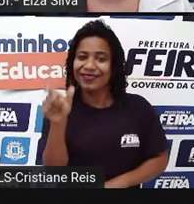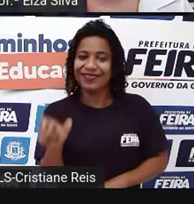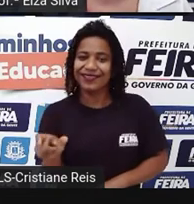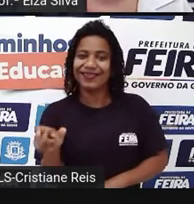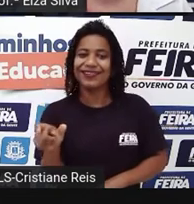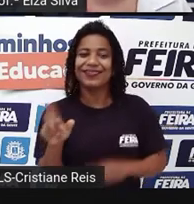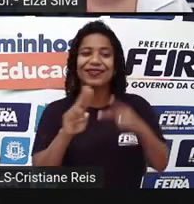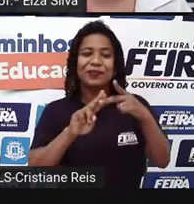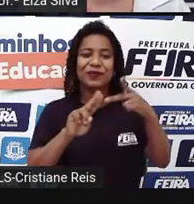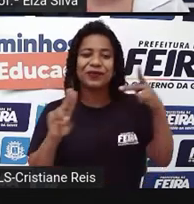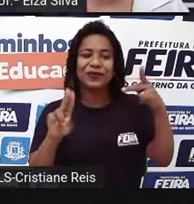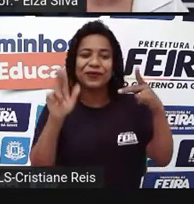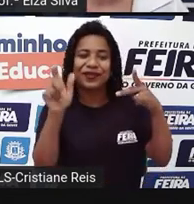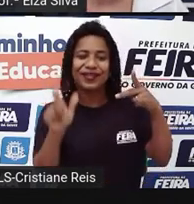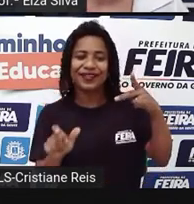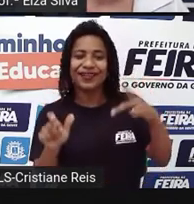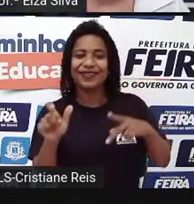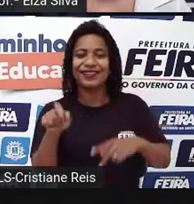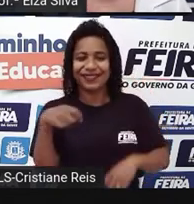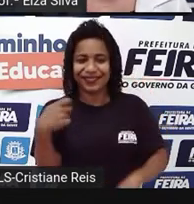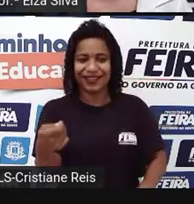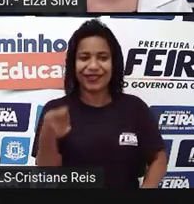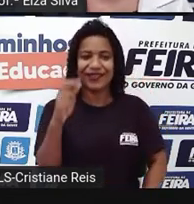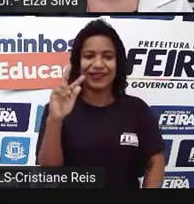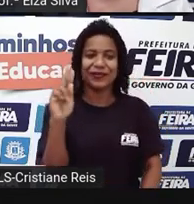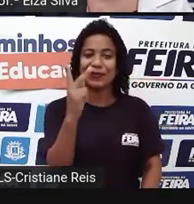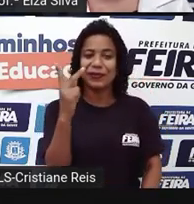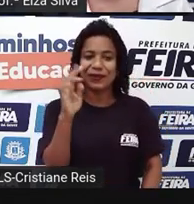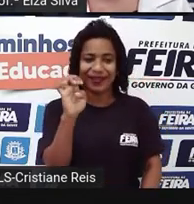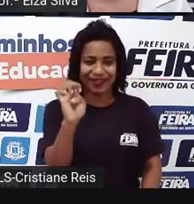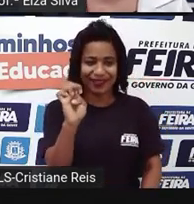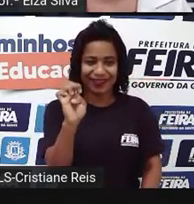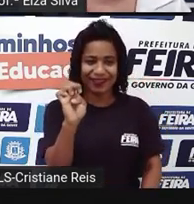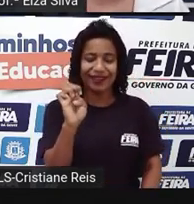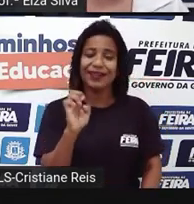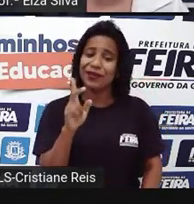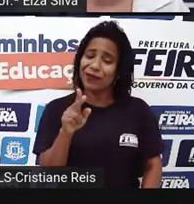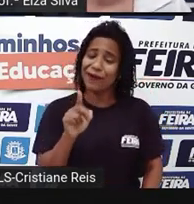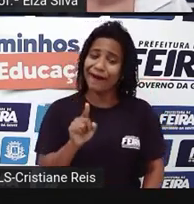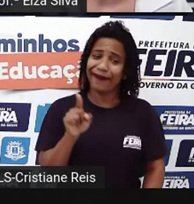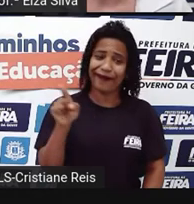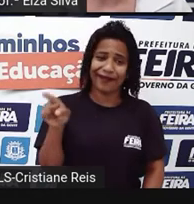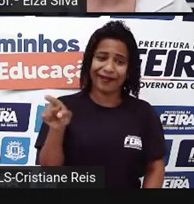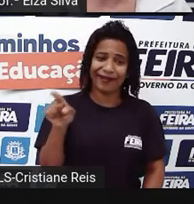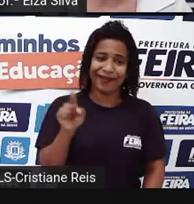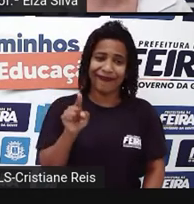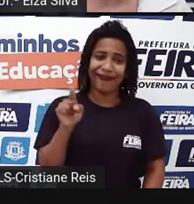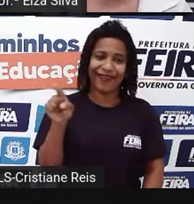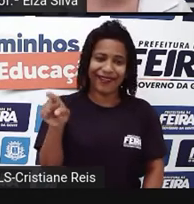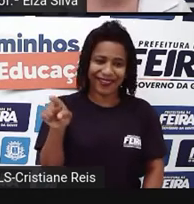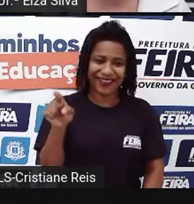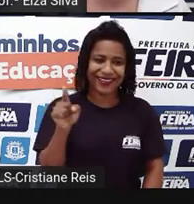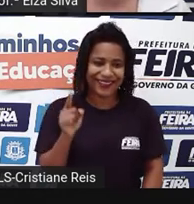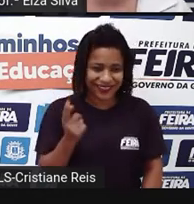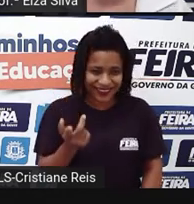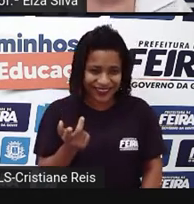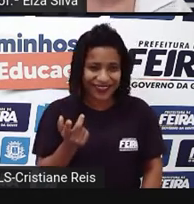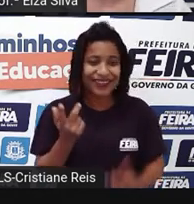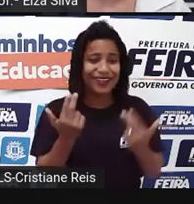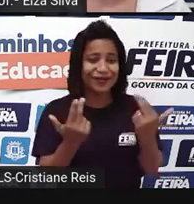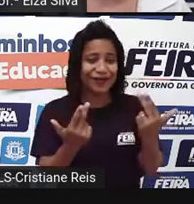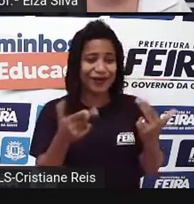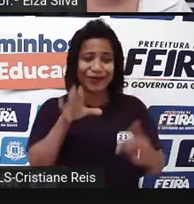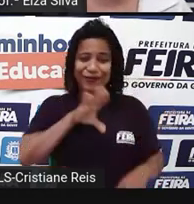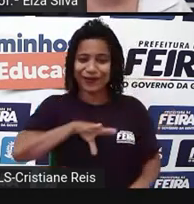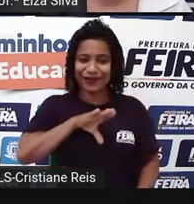é o pronome pessoal, he. Isso também a gente faz na língua portuguesa. Então, he is from Brazil. He